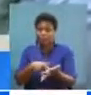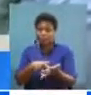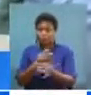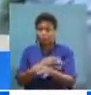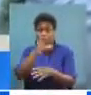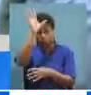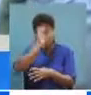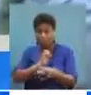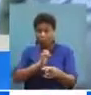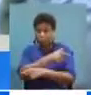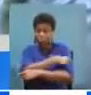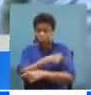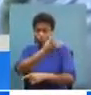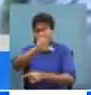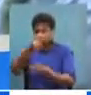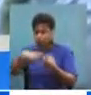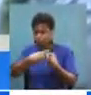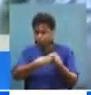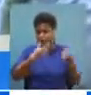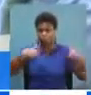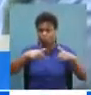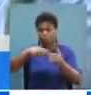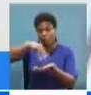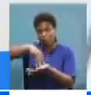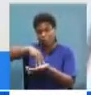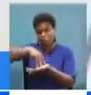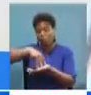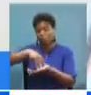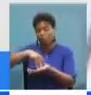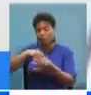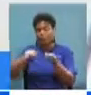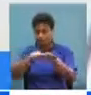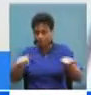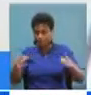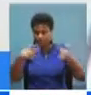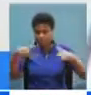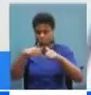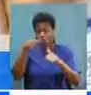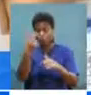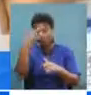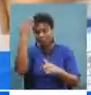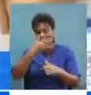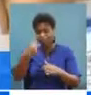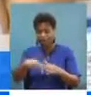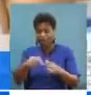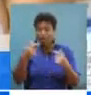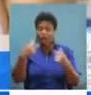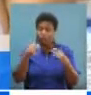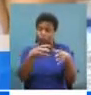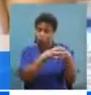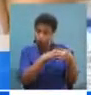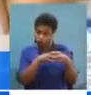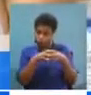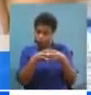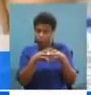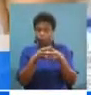dos Ministérios da Diplomacia dos países membros reúnem-se em Mindelo. Em cima da mesa de reunião de 2 dias, encontra-se um pacote